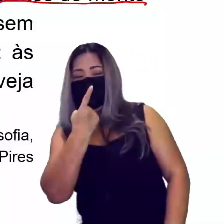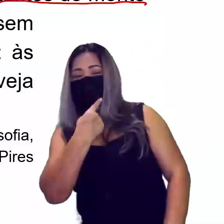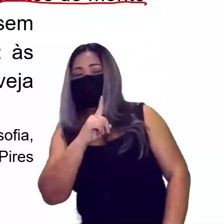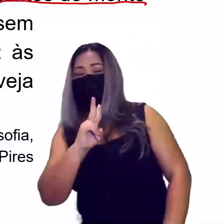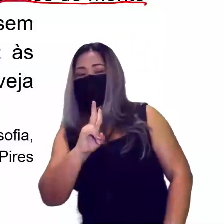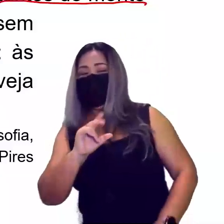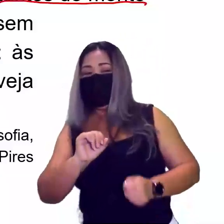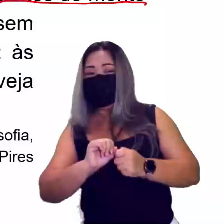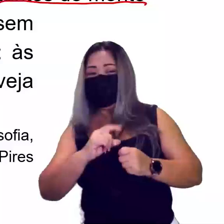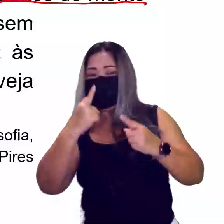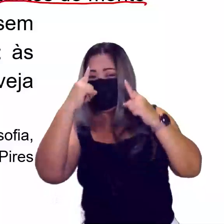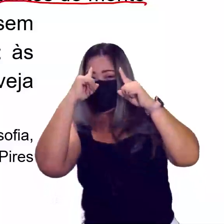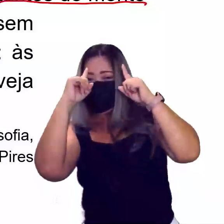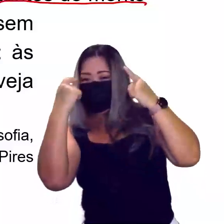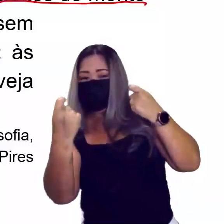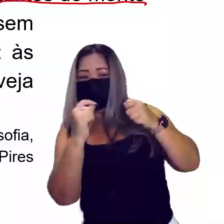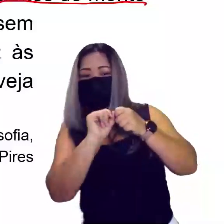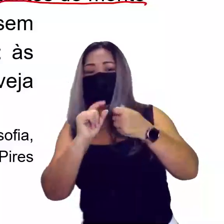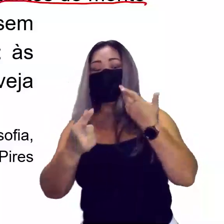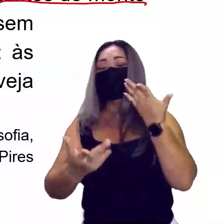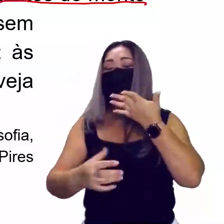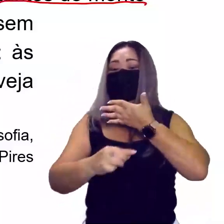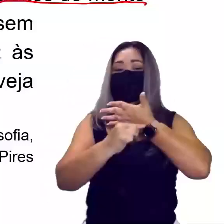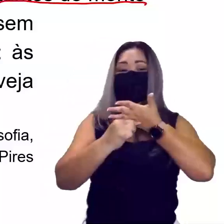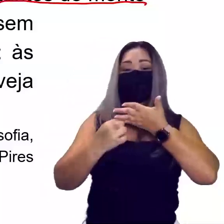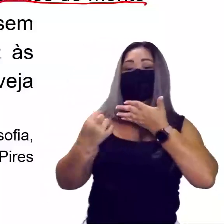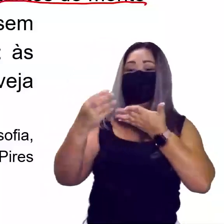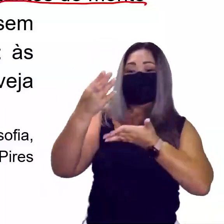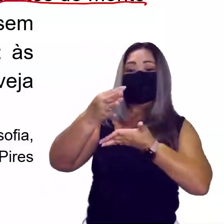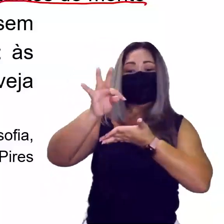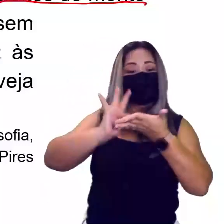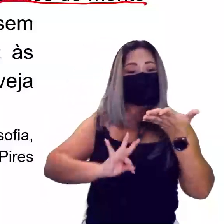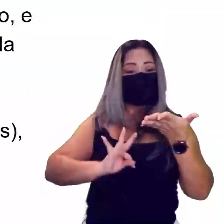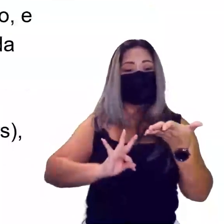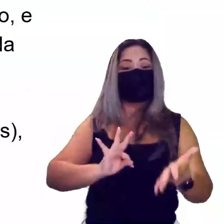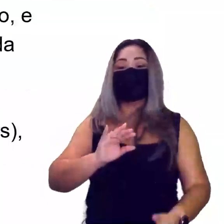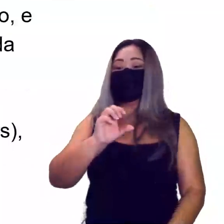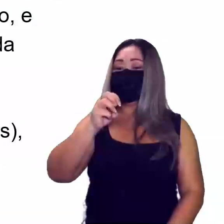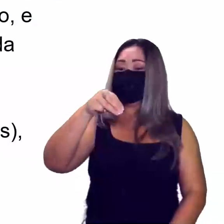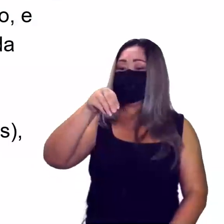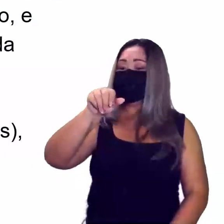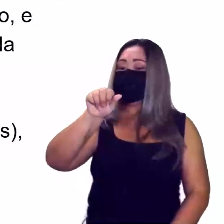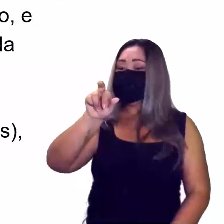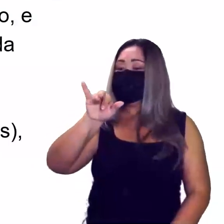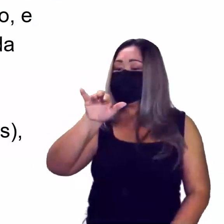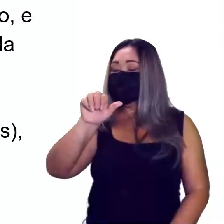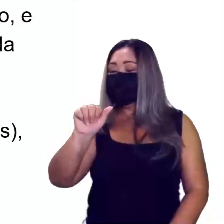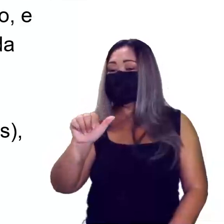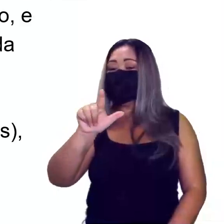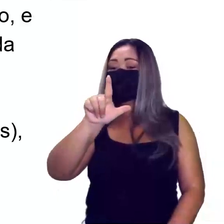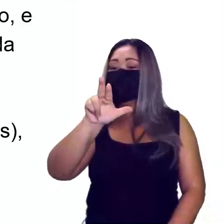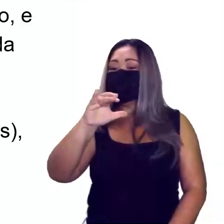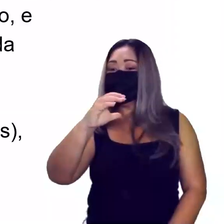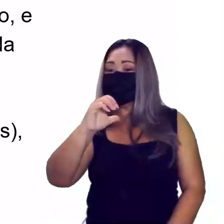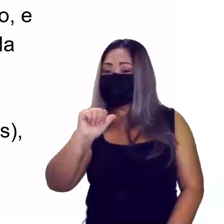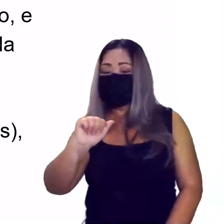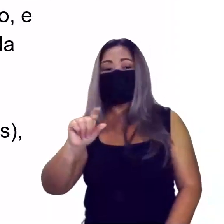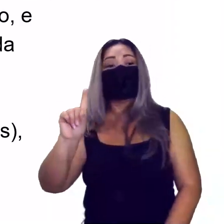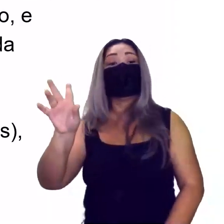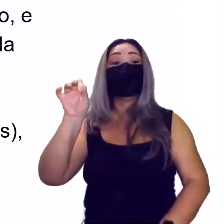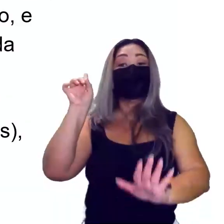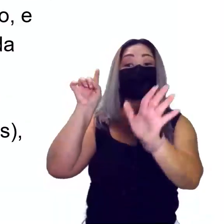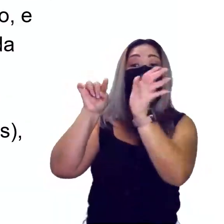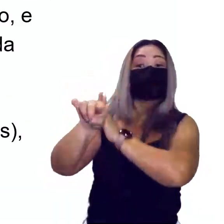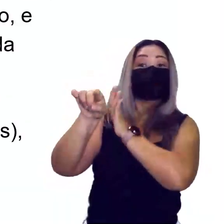vingança. É de Maria Lúcia Arruda, né, Aranha, esse texto. Vamos ver o que ele quer dizer. Agora a pergunta em si está aqui,